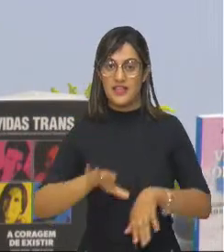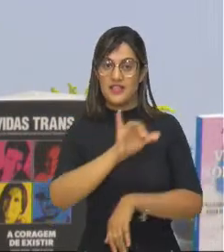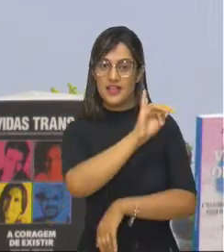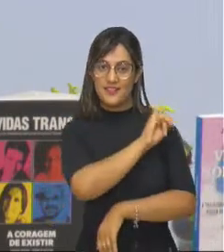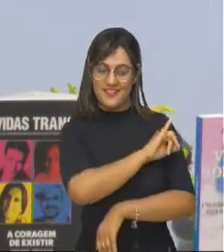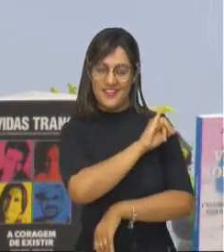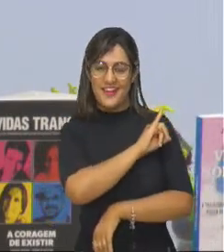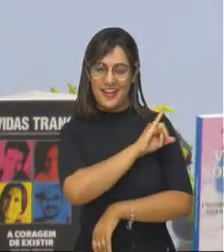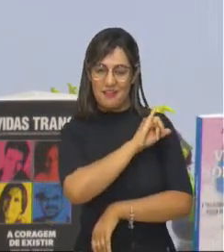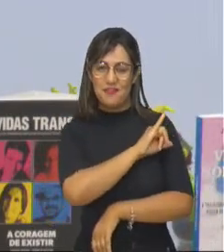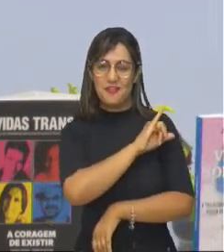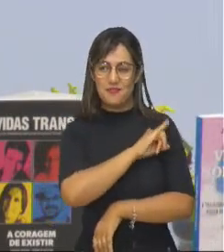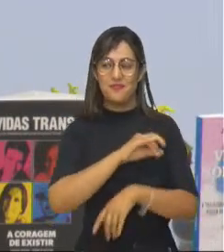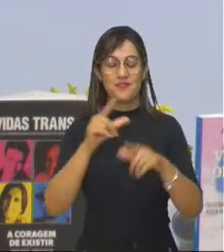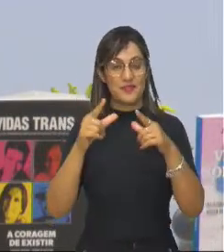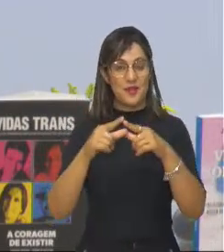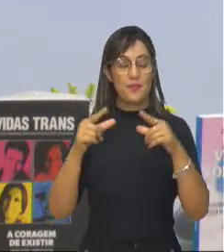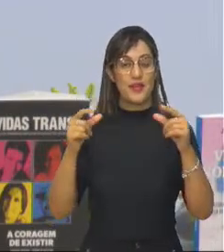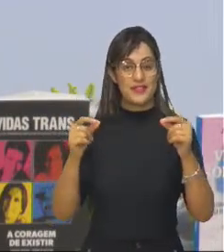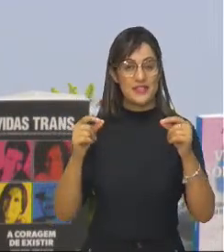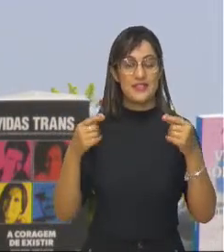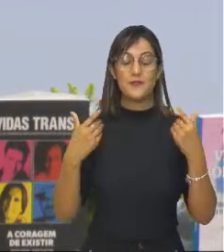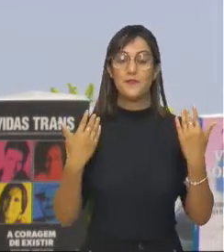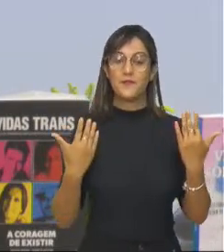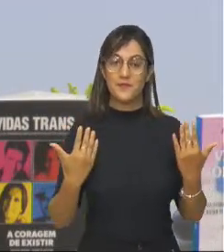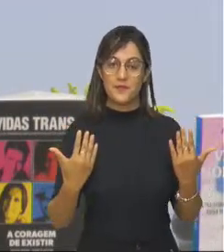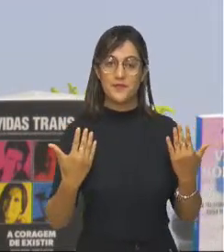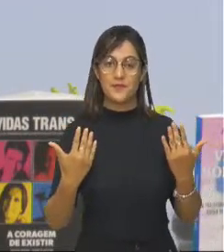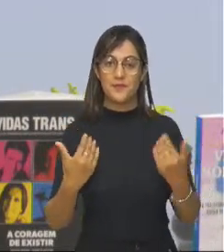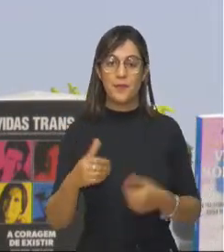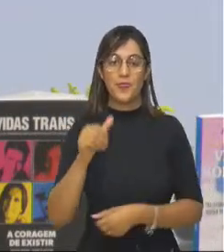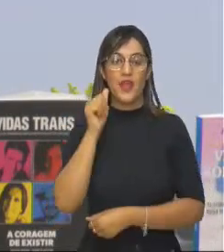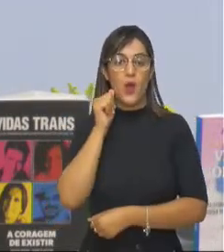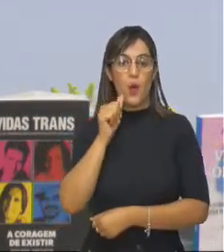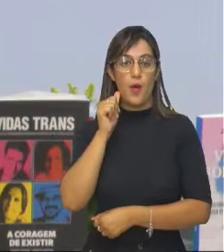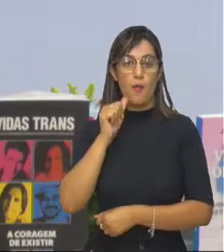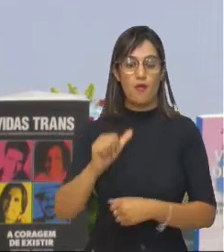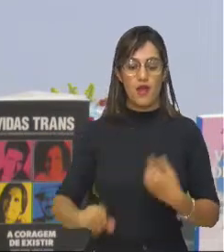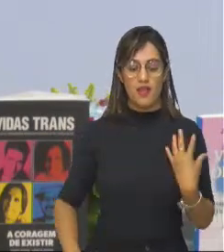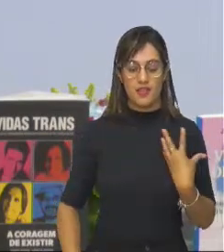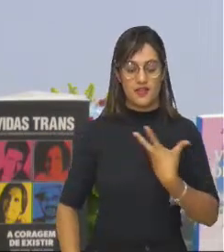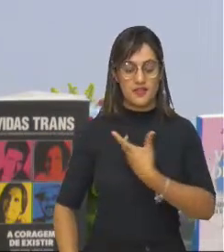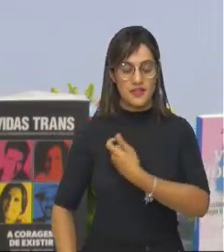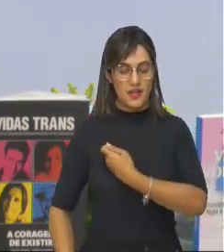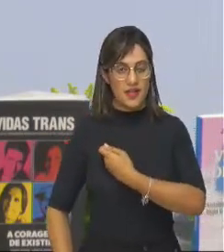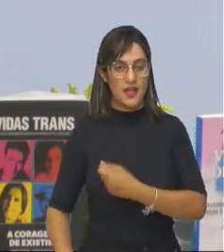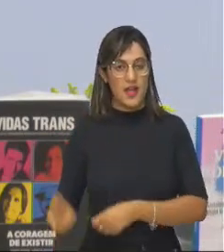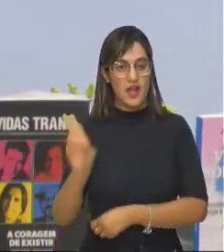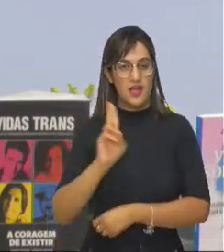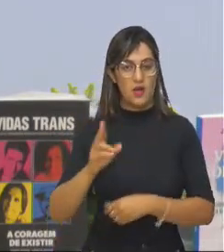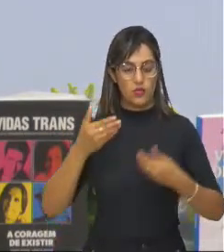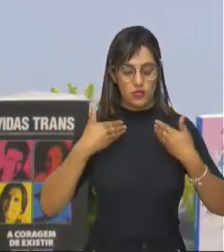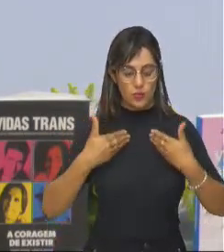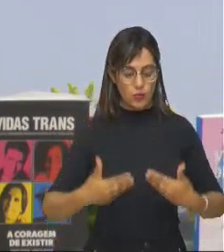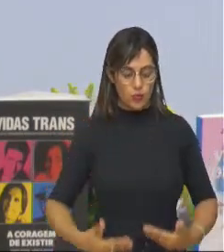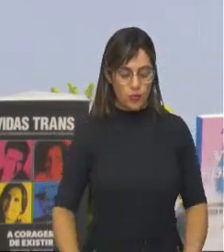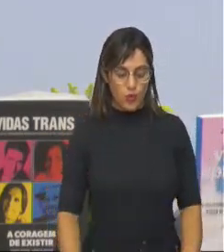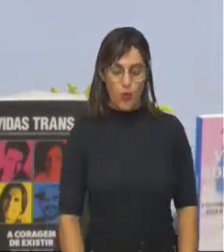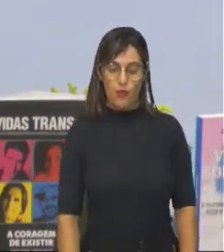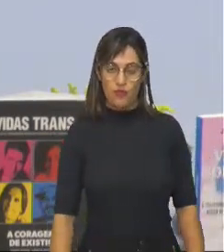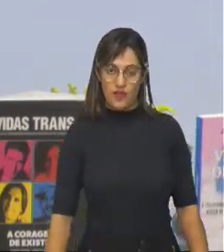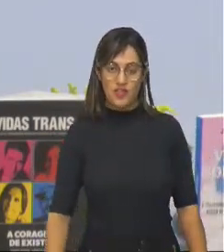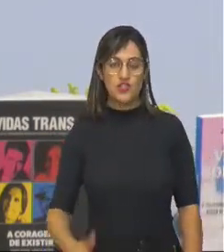Brasília. E... mulher transnegra, assim, eu estou com um vestidinho preto bem curtinho, fazer